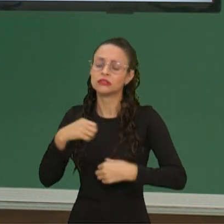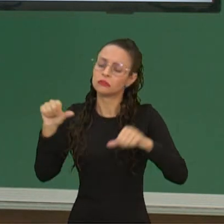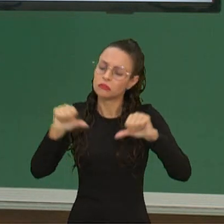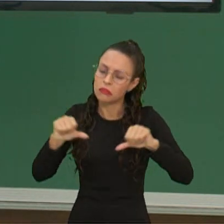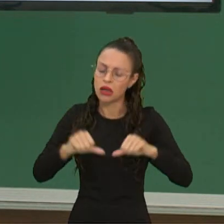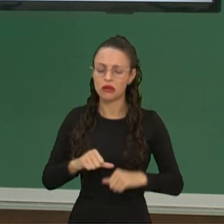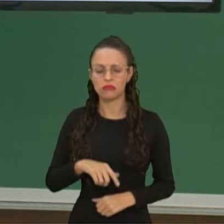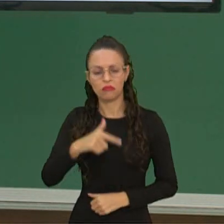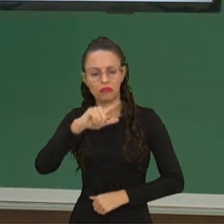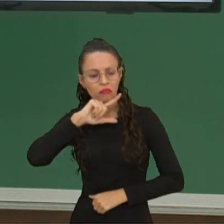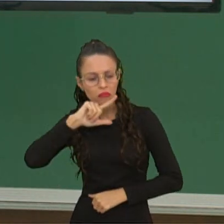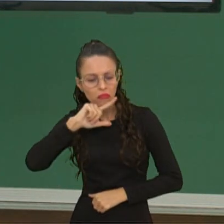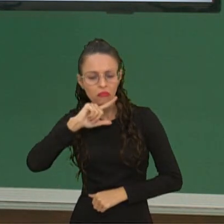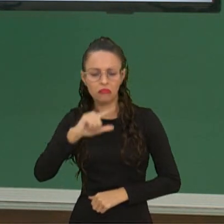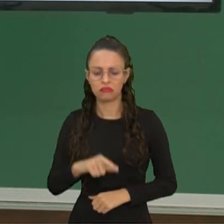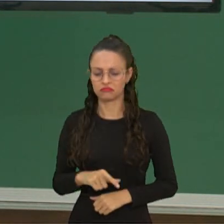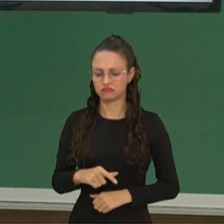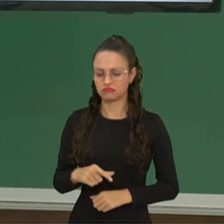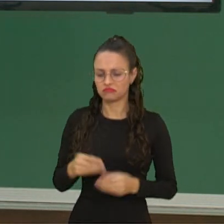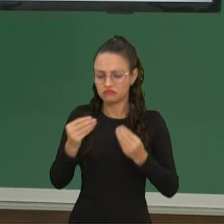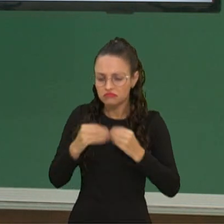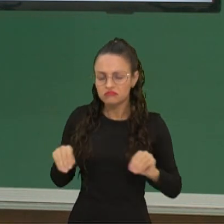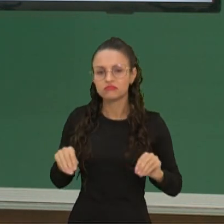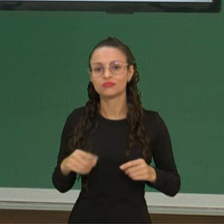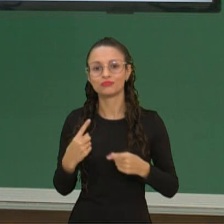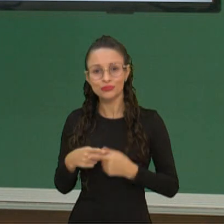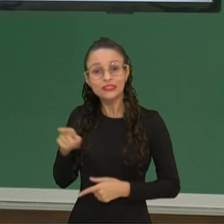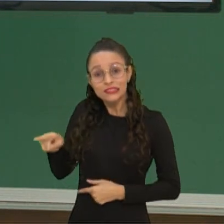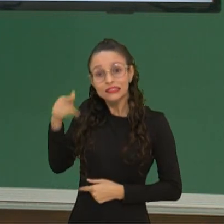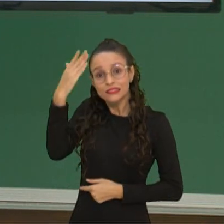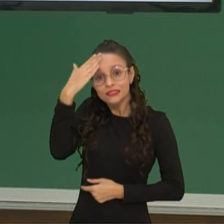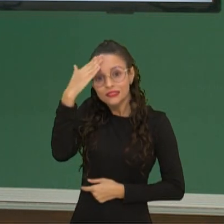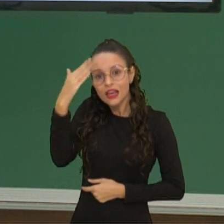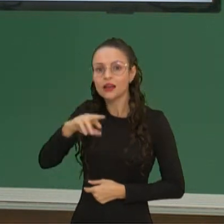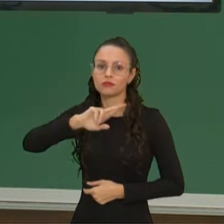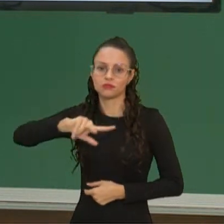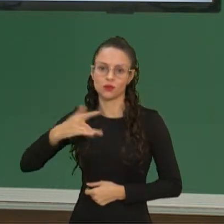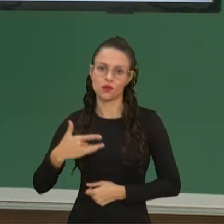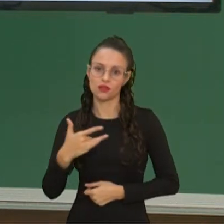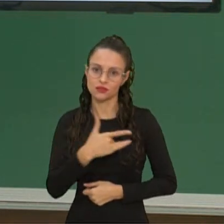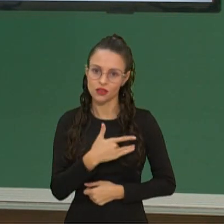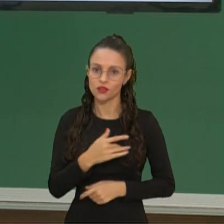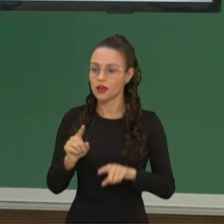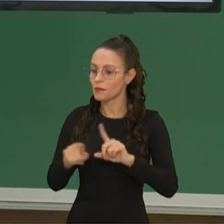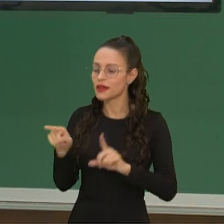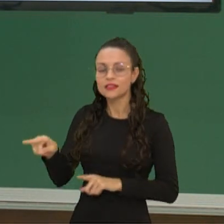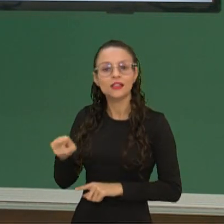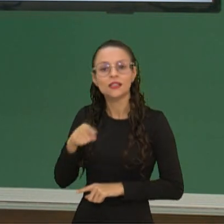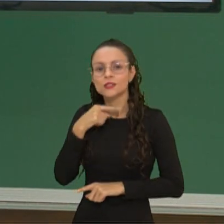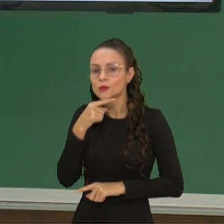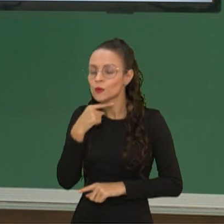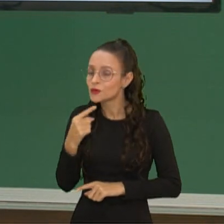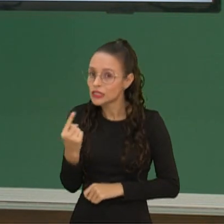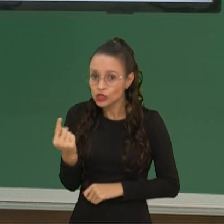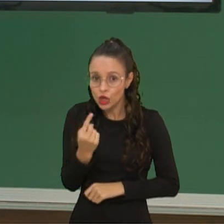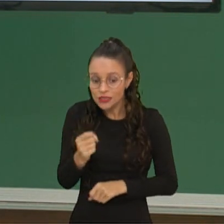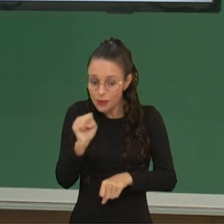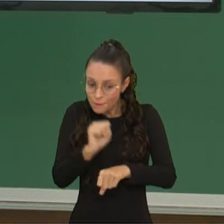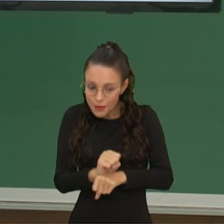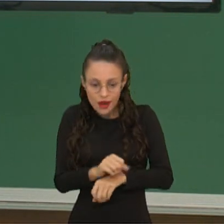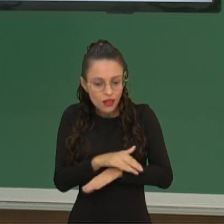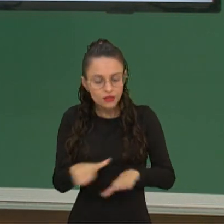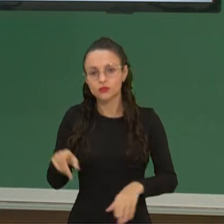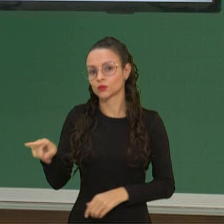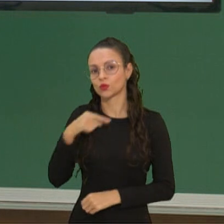mal para baixo para caçada porque ela sabe que aquilo não é saudável mas ela não consegue sozinha pra